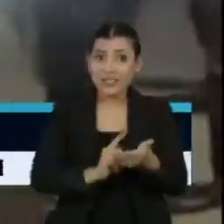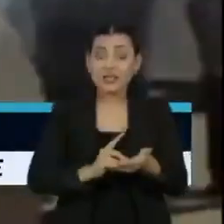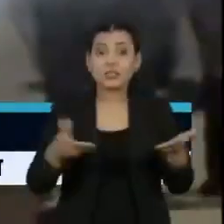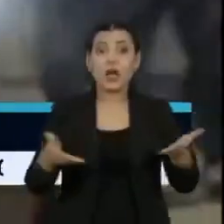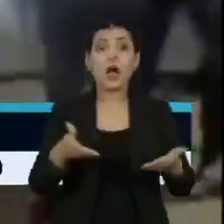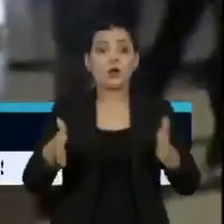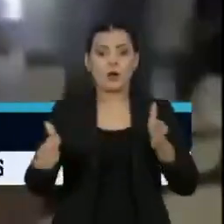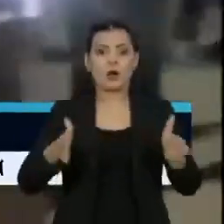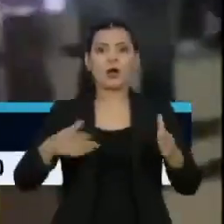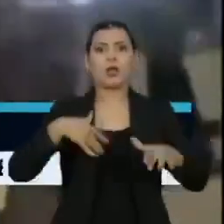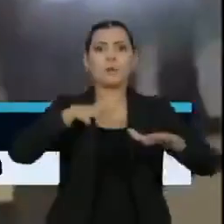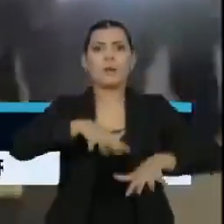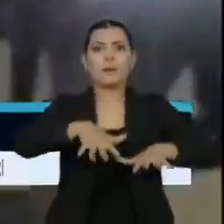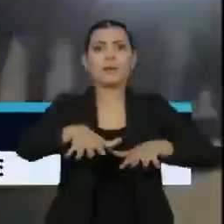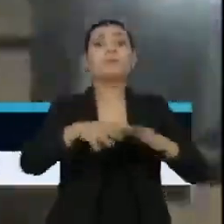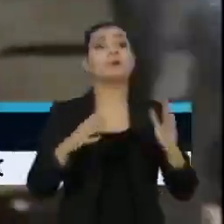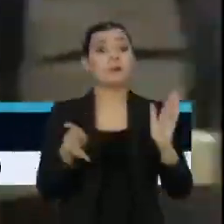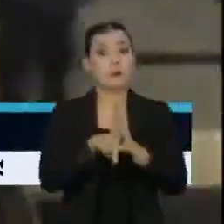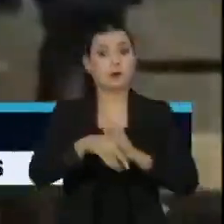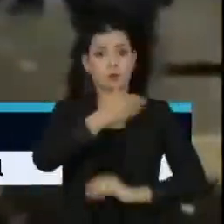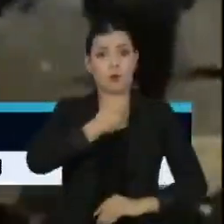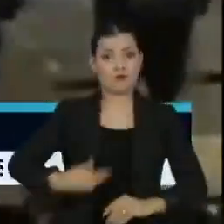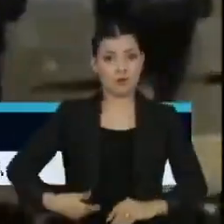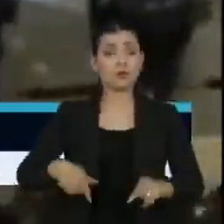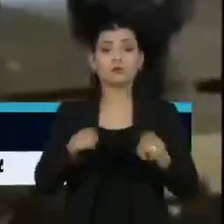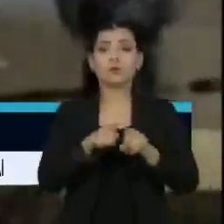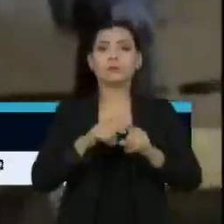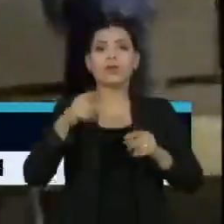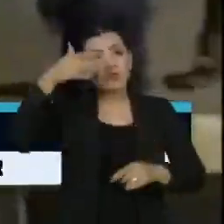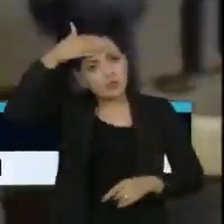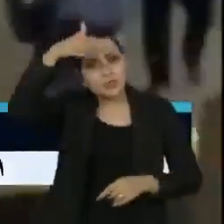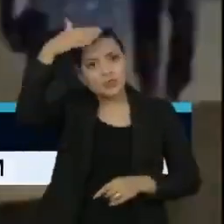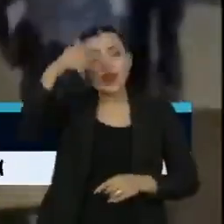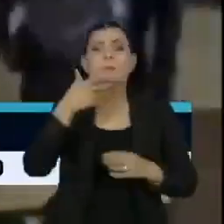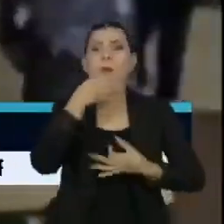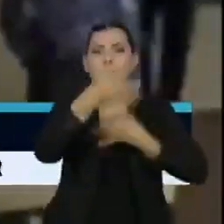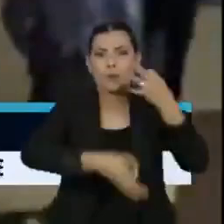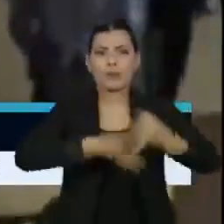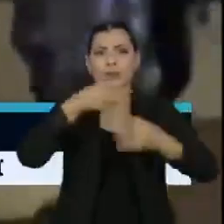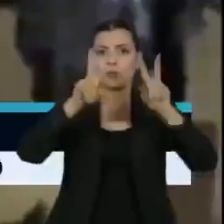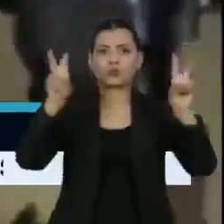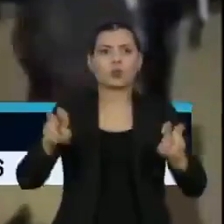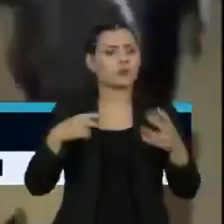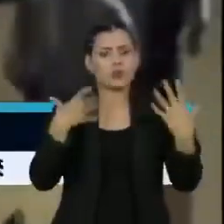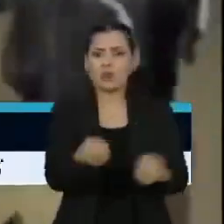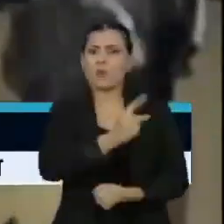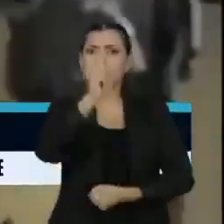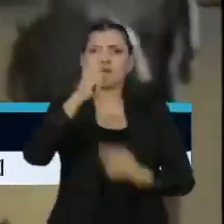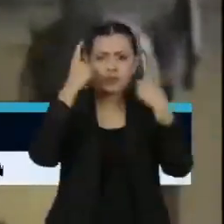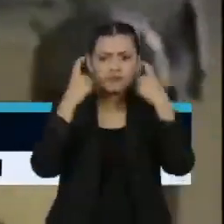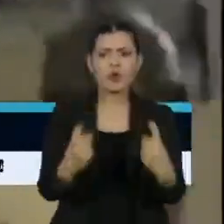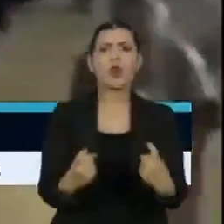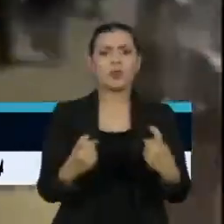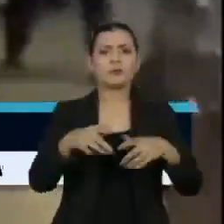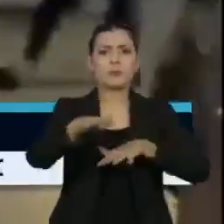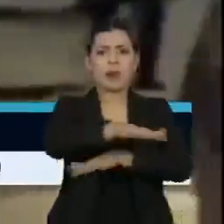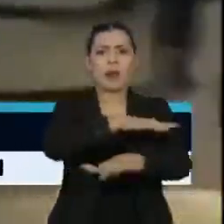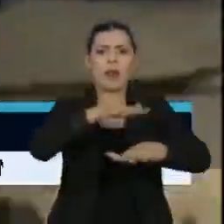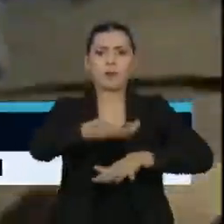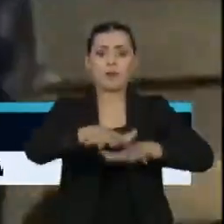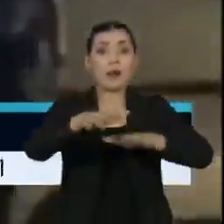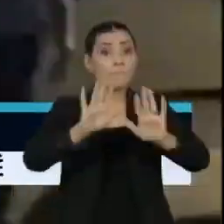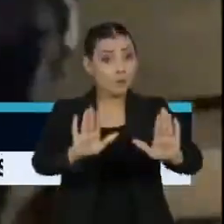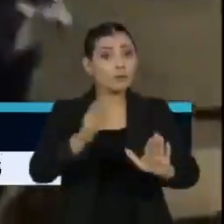dois rivais na disputa pela Casa Branca concordam. Trump também se pronunciou condenando a violência nos protestos, mas